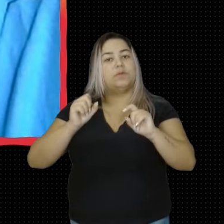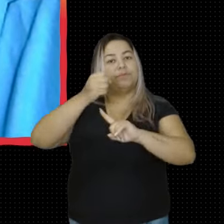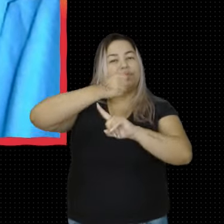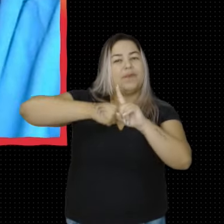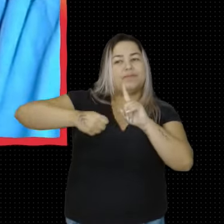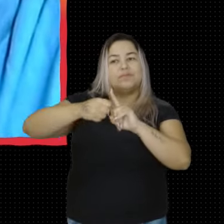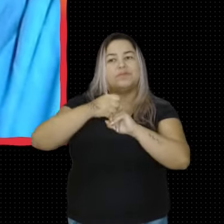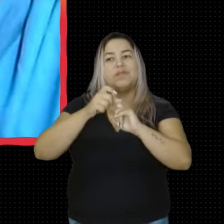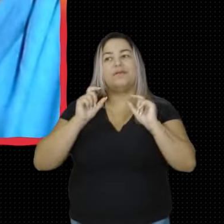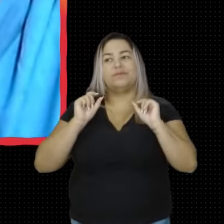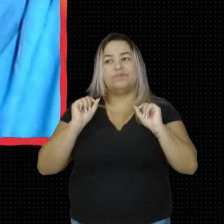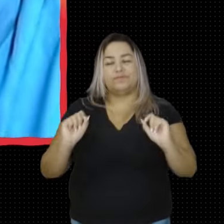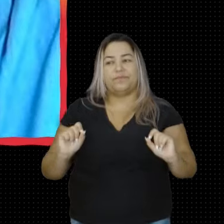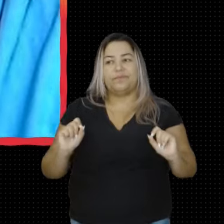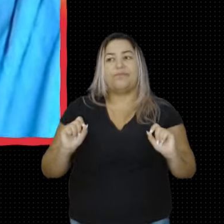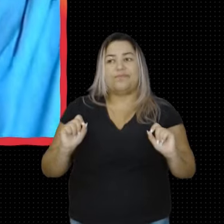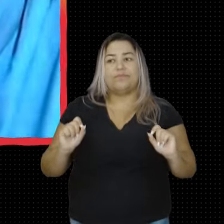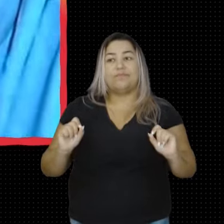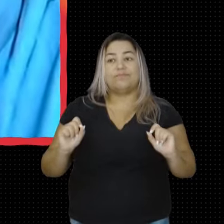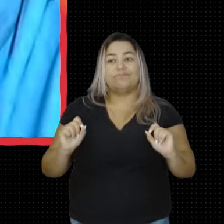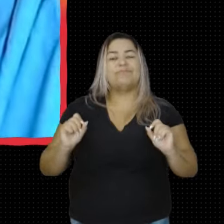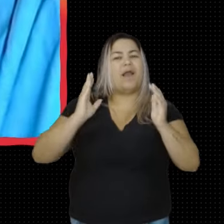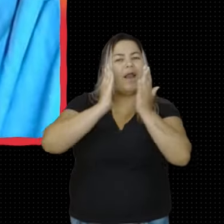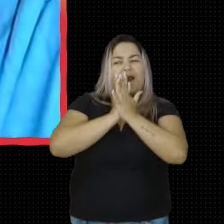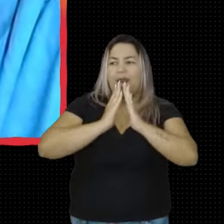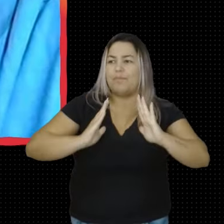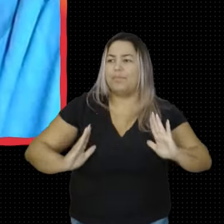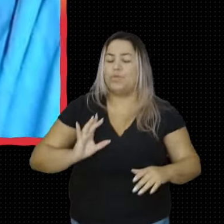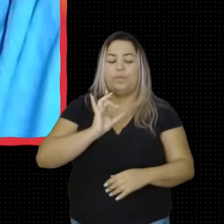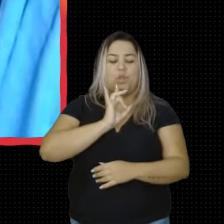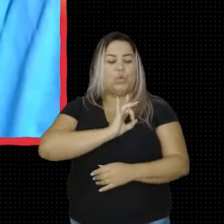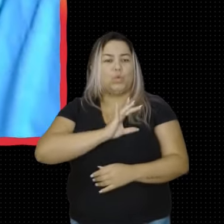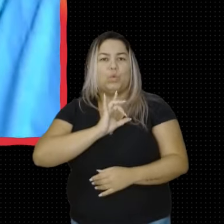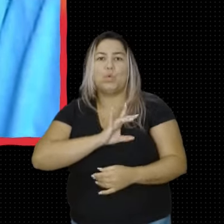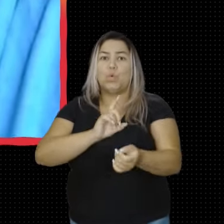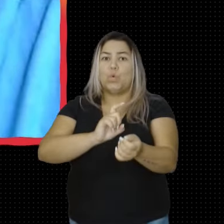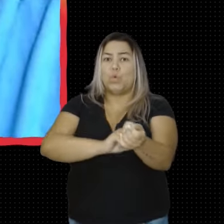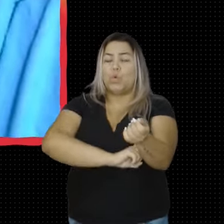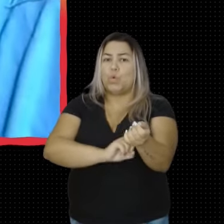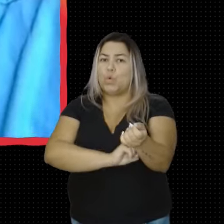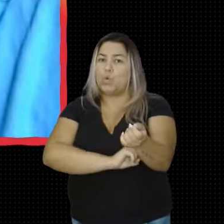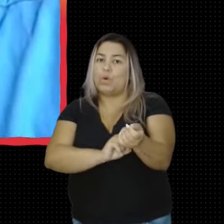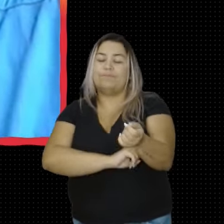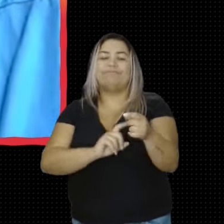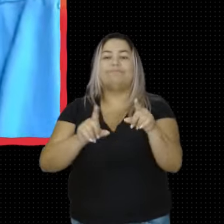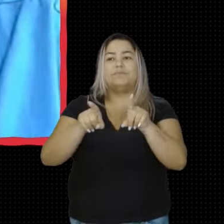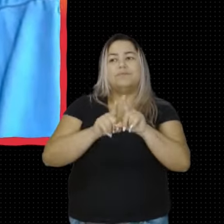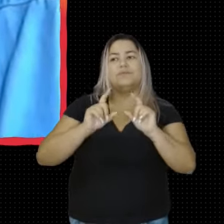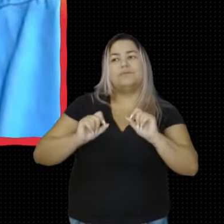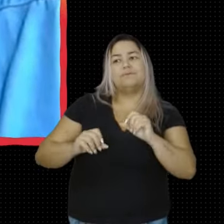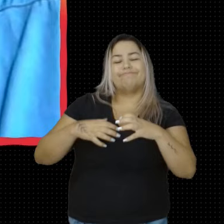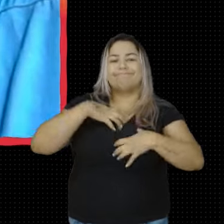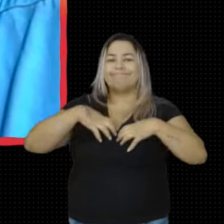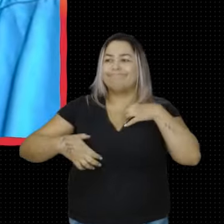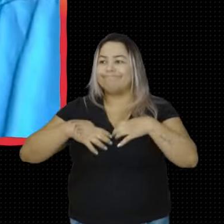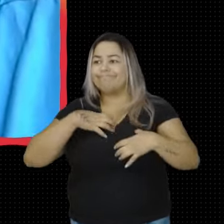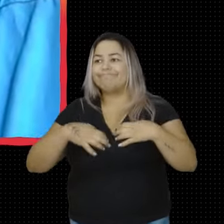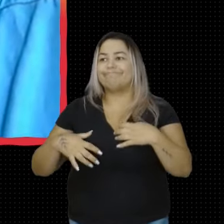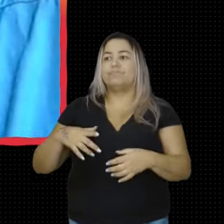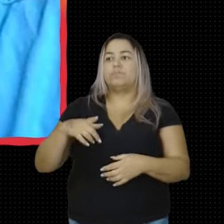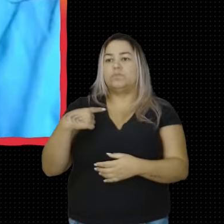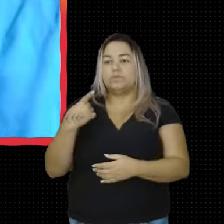sociedade que derrote o medo, o ódio, a vingança, o ressentimento. Eu acho que nós estamos